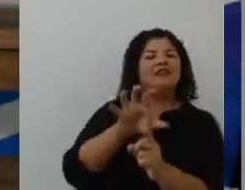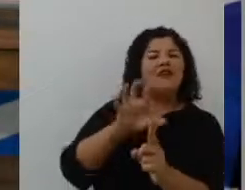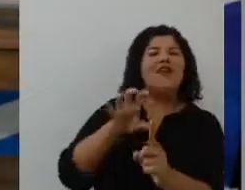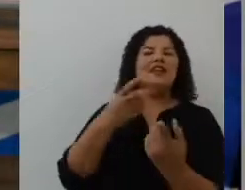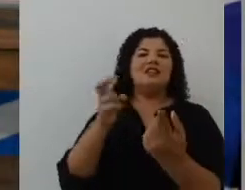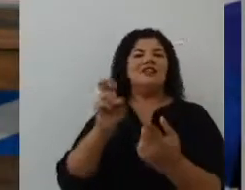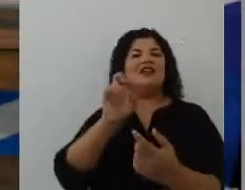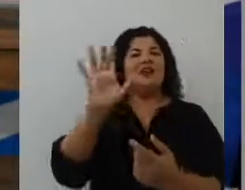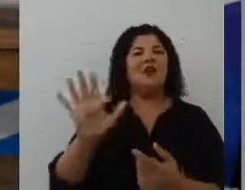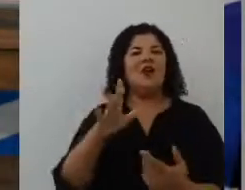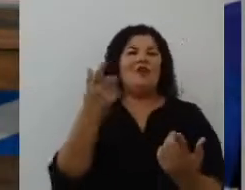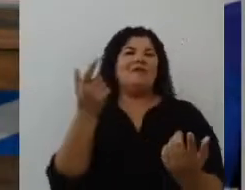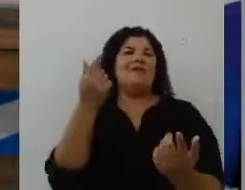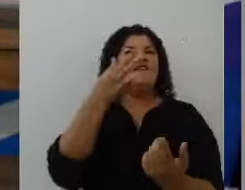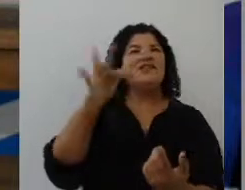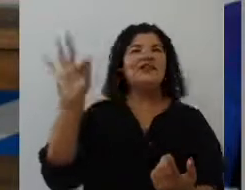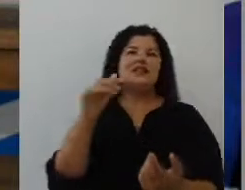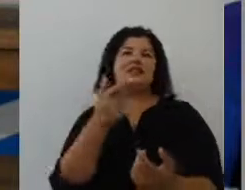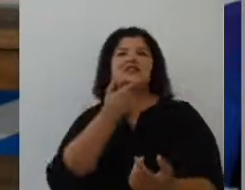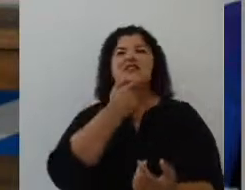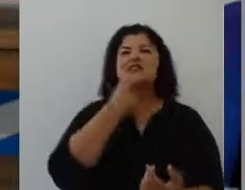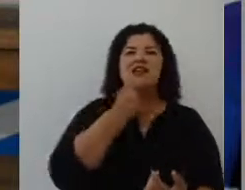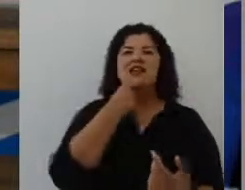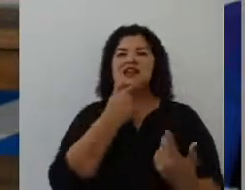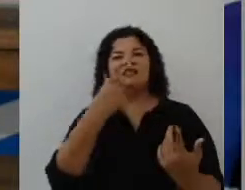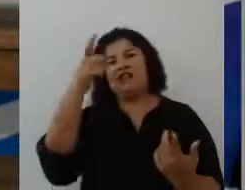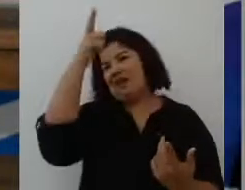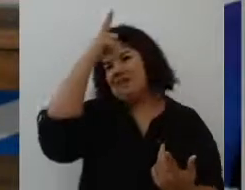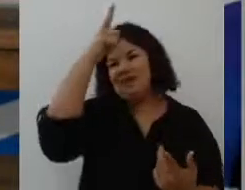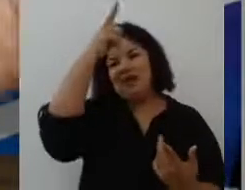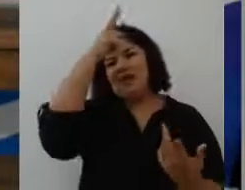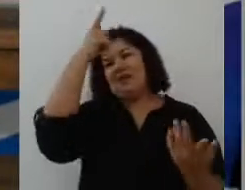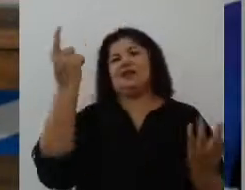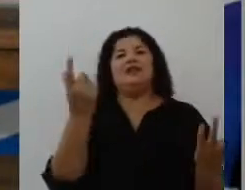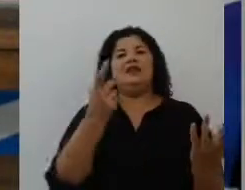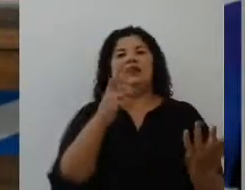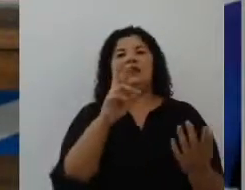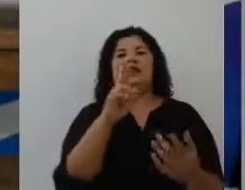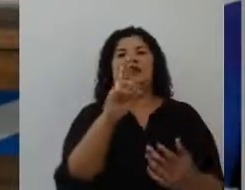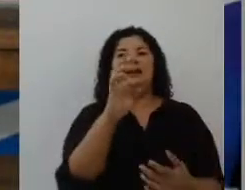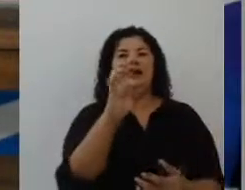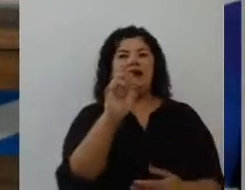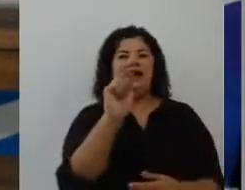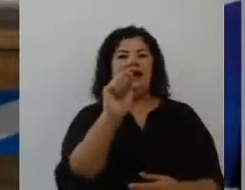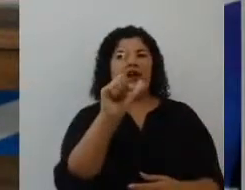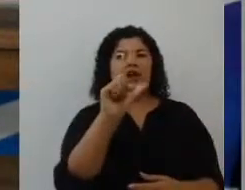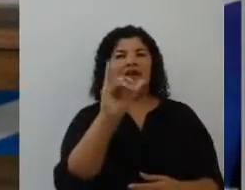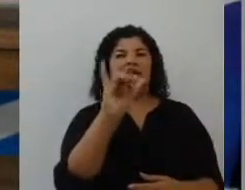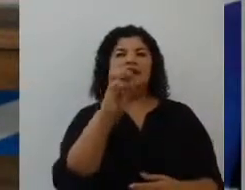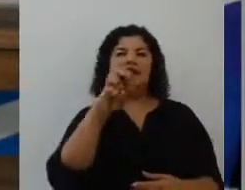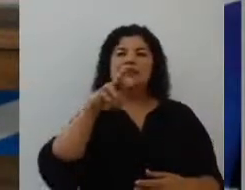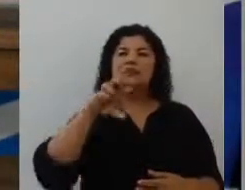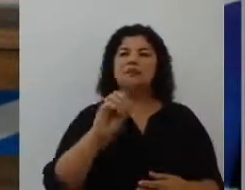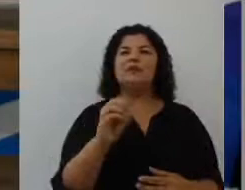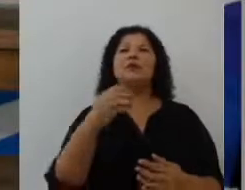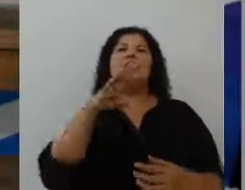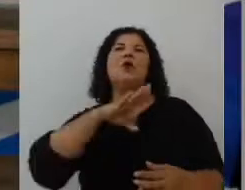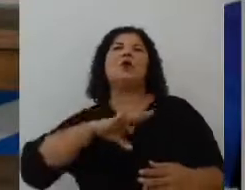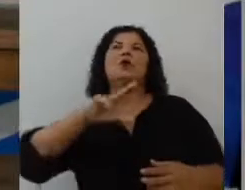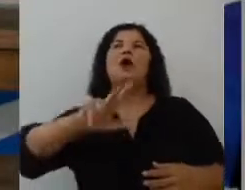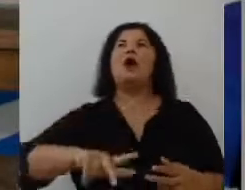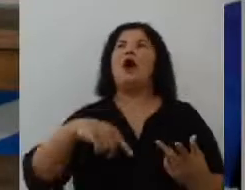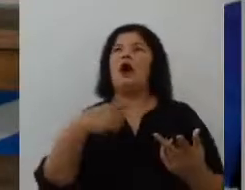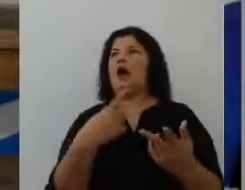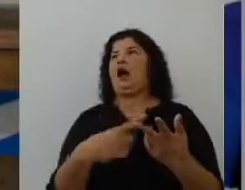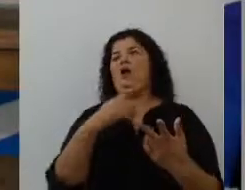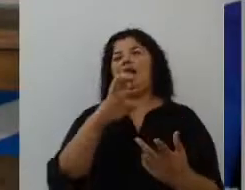romantismo francês, alemão, etc., inglês. Beleza? O realismo, antes de começar no Brasil, né, com Machado de Assis, tem o realismo em Portugal, com essa de